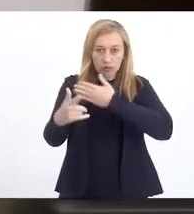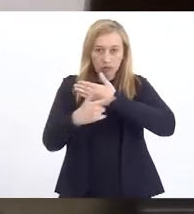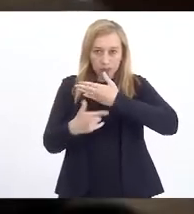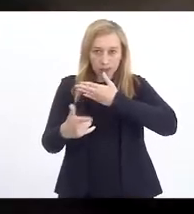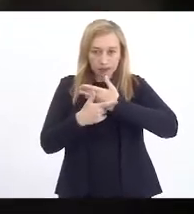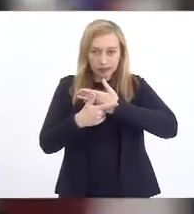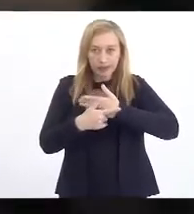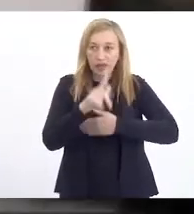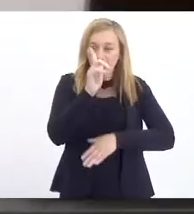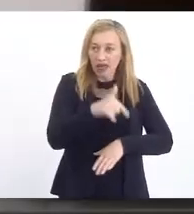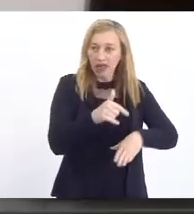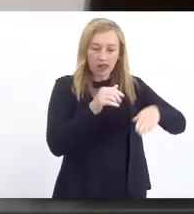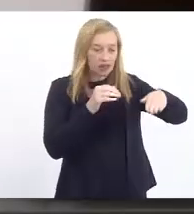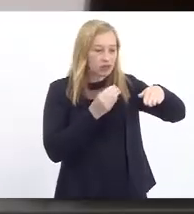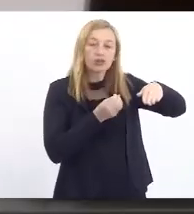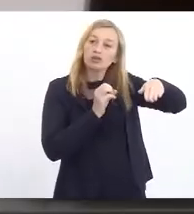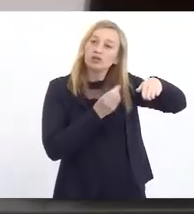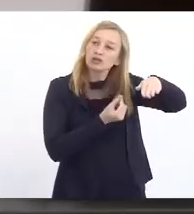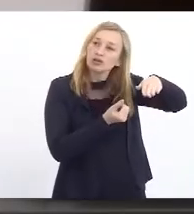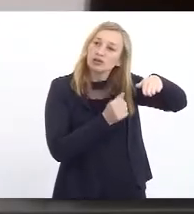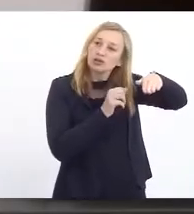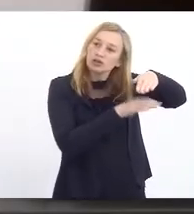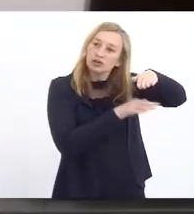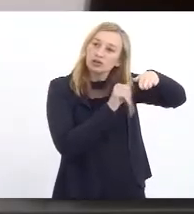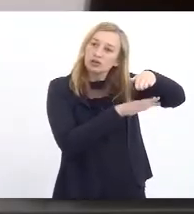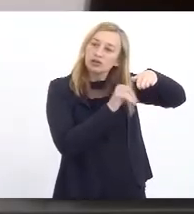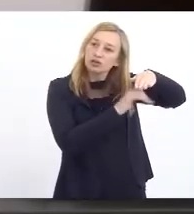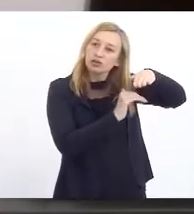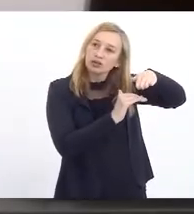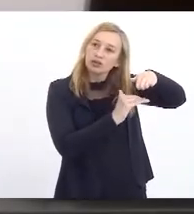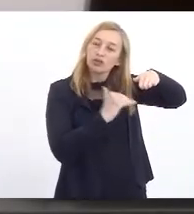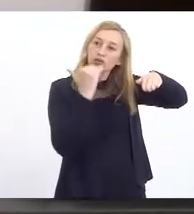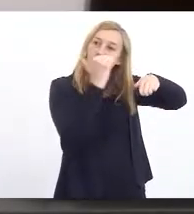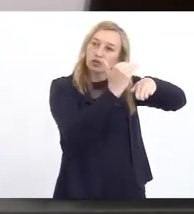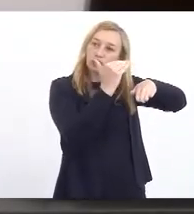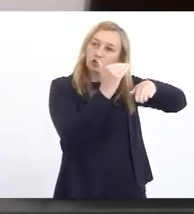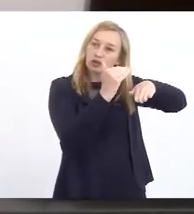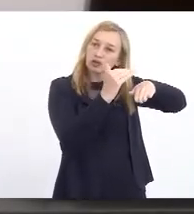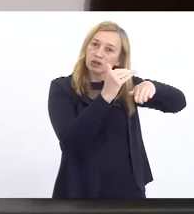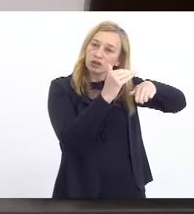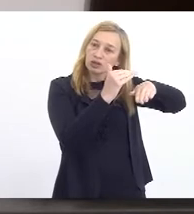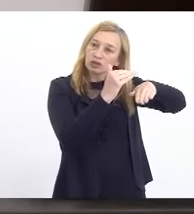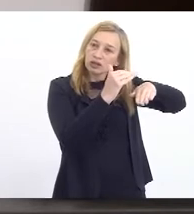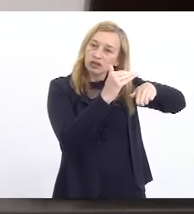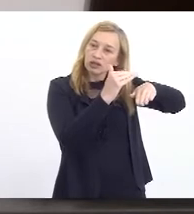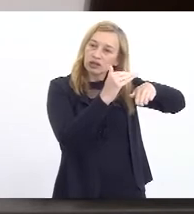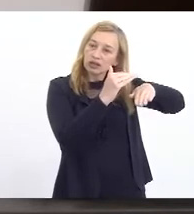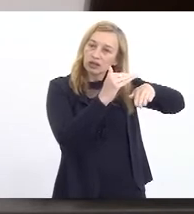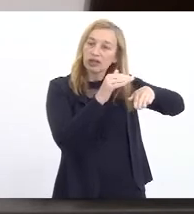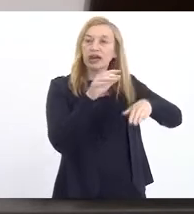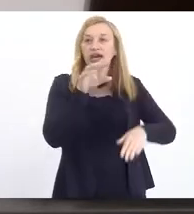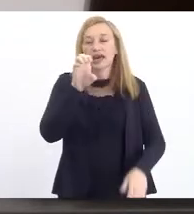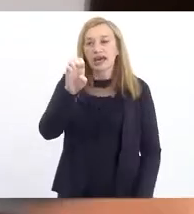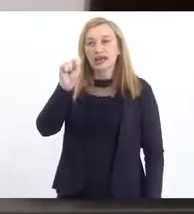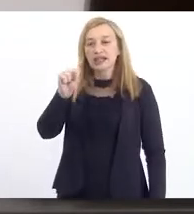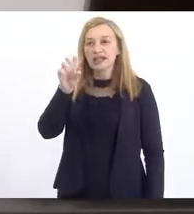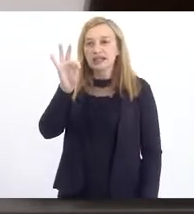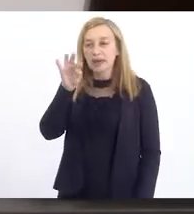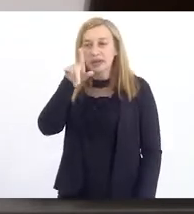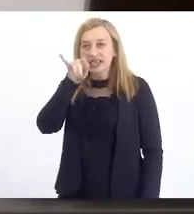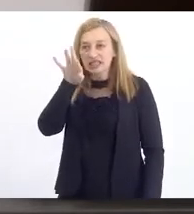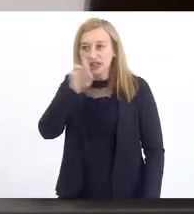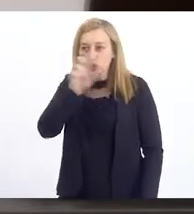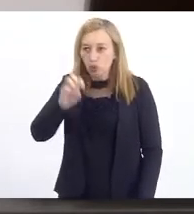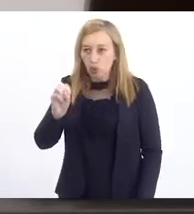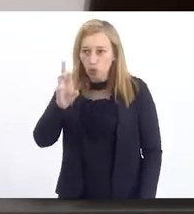um fundo estabilizador, porque as participações especiais